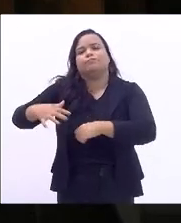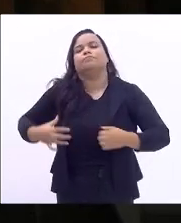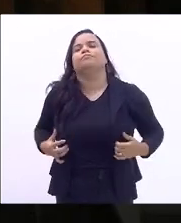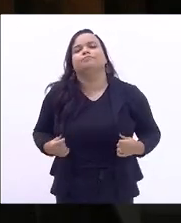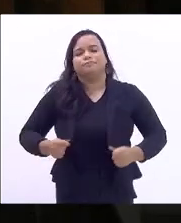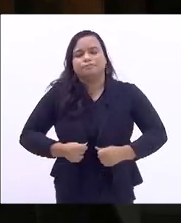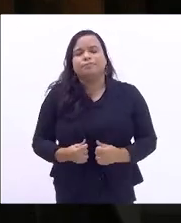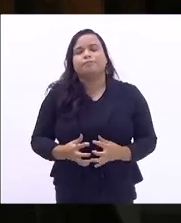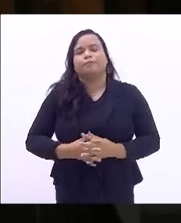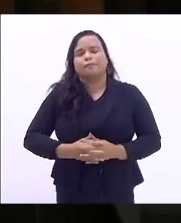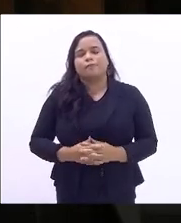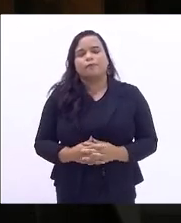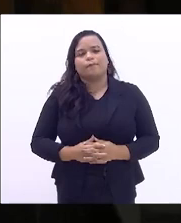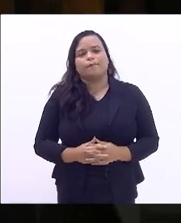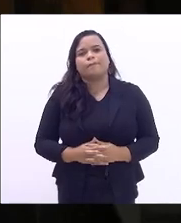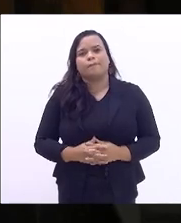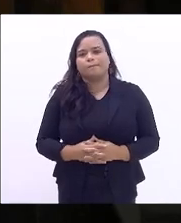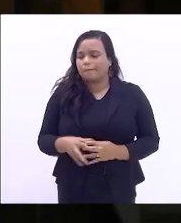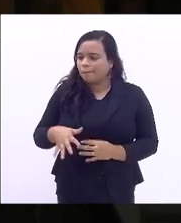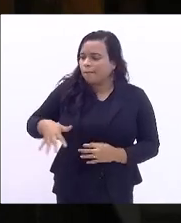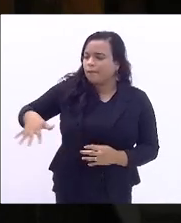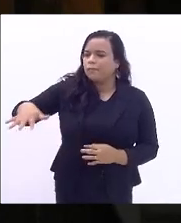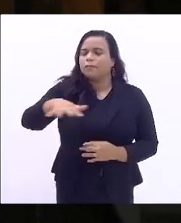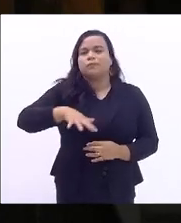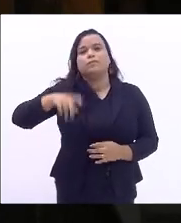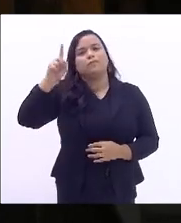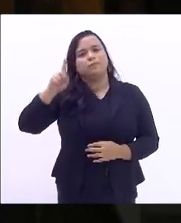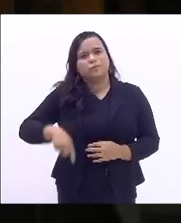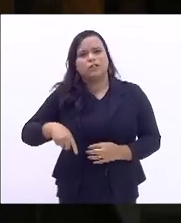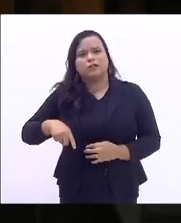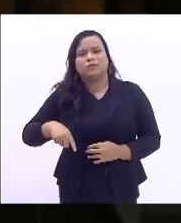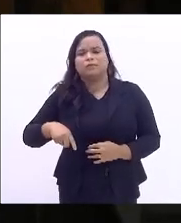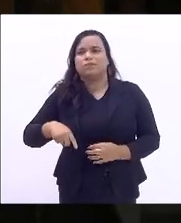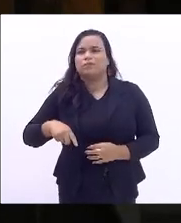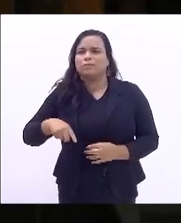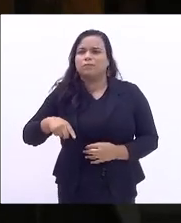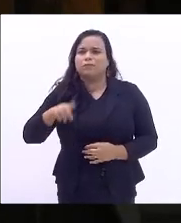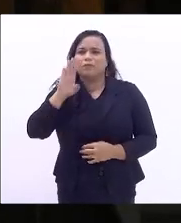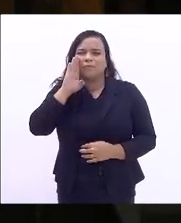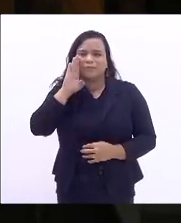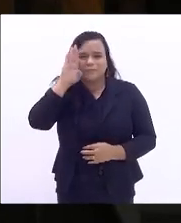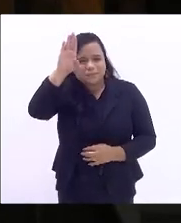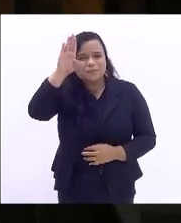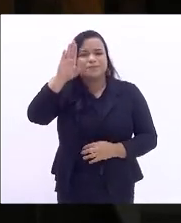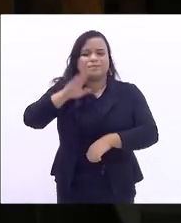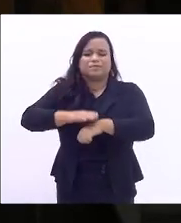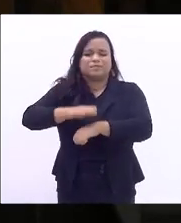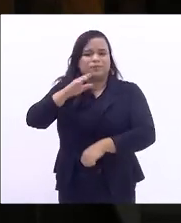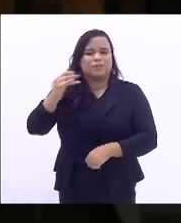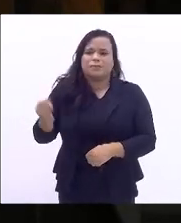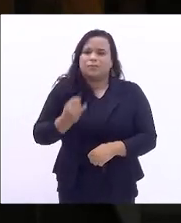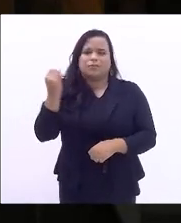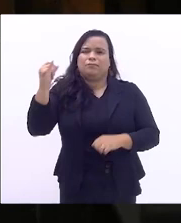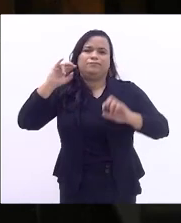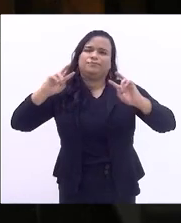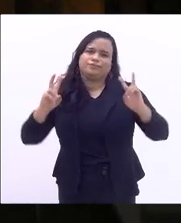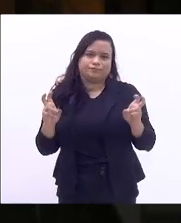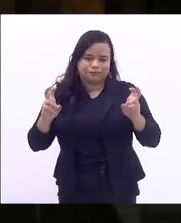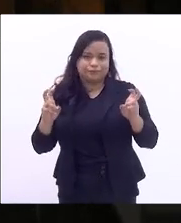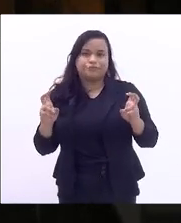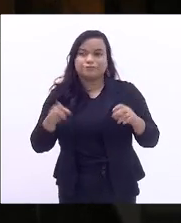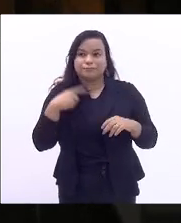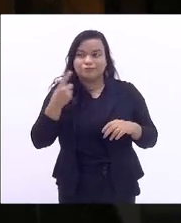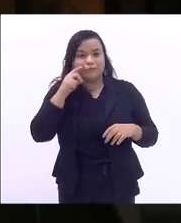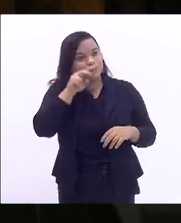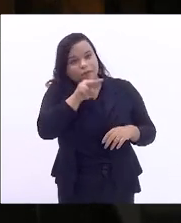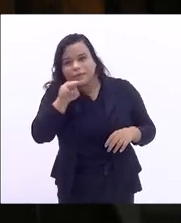essa é uma das questões mais relevantes que a